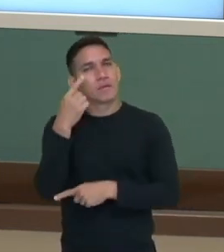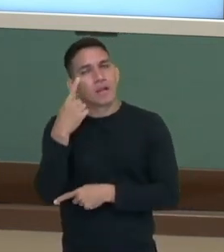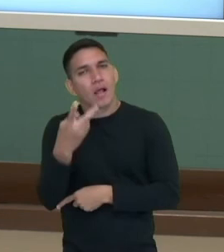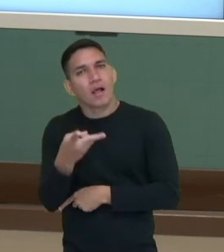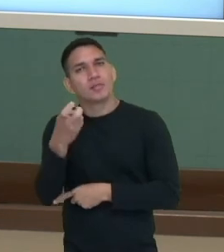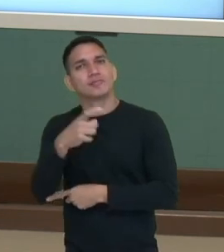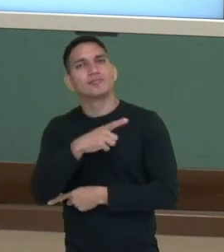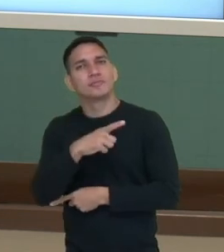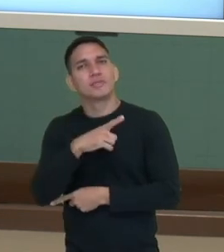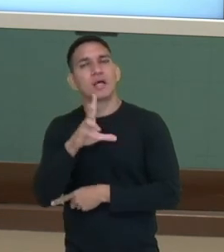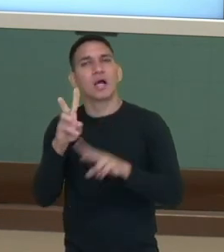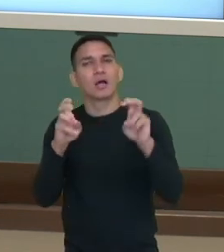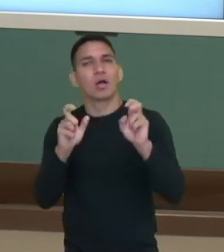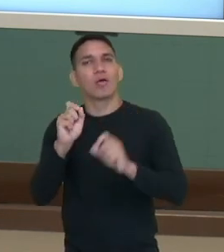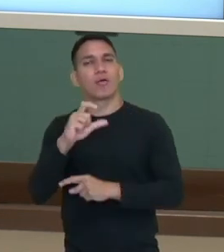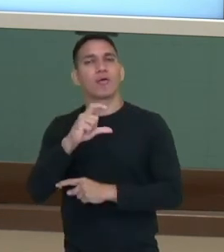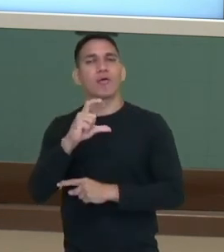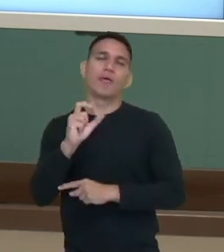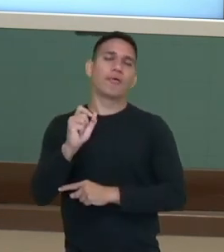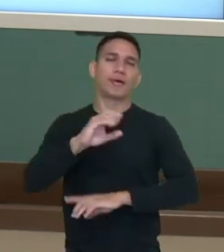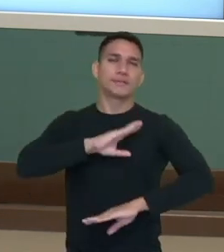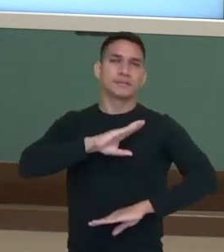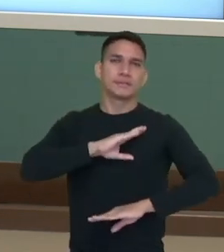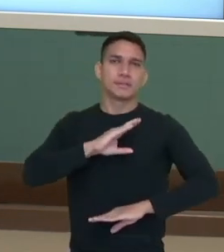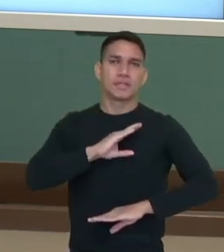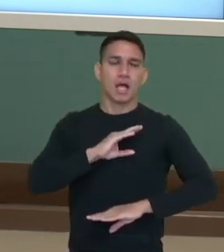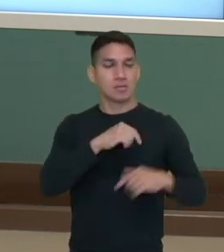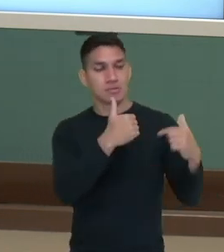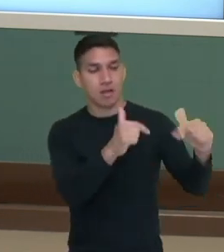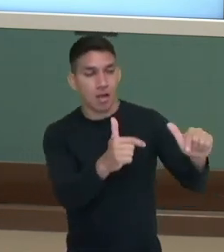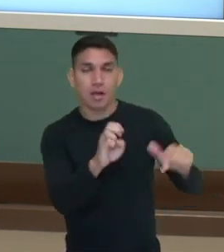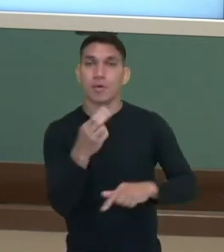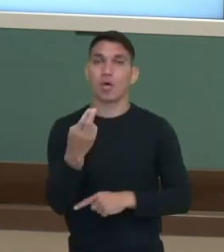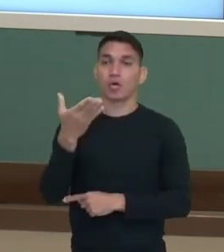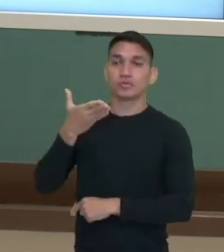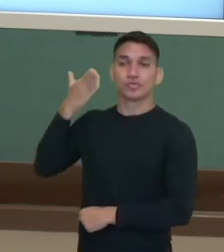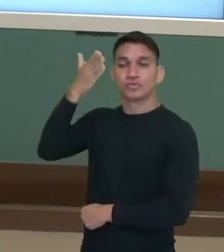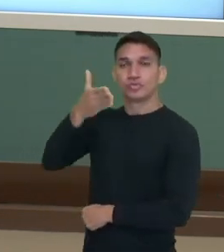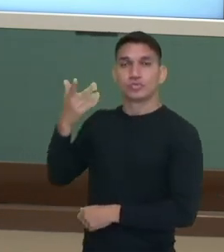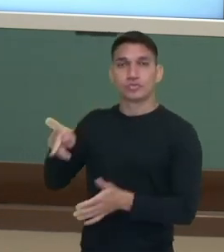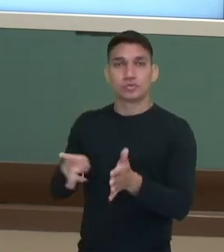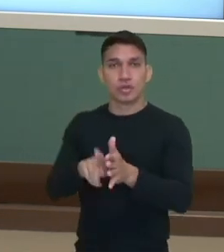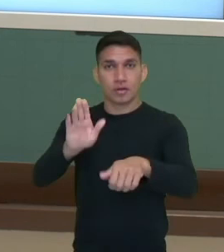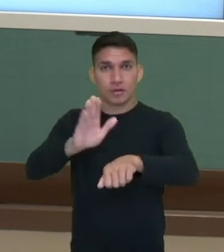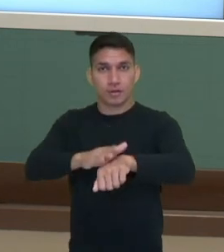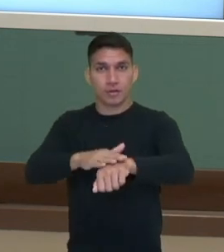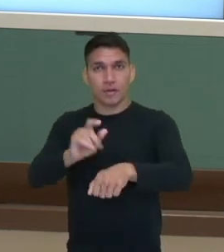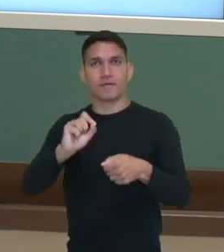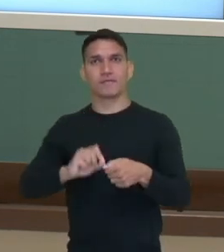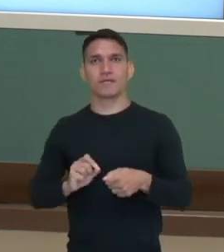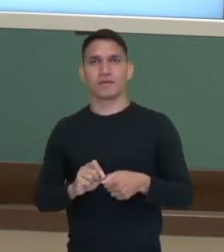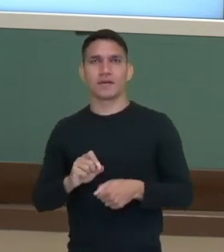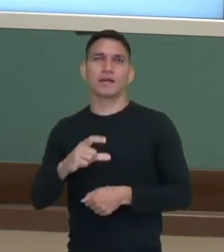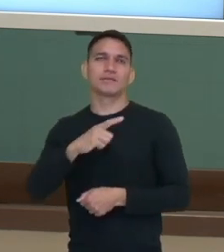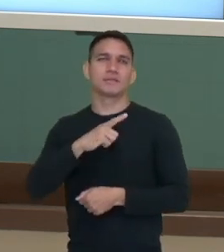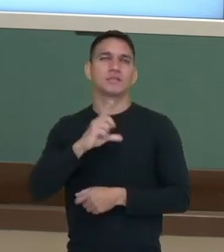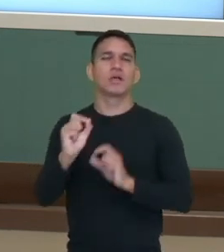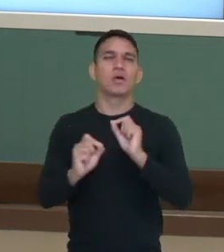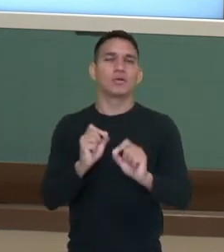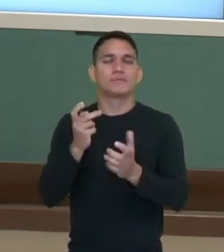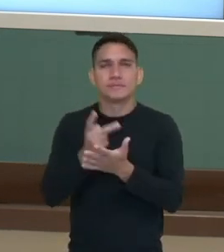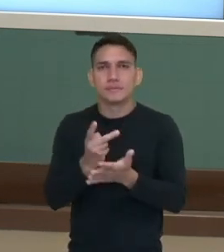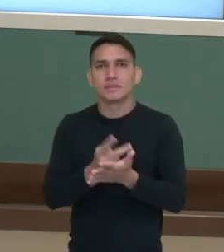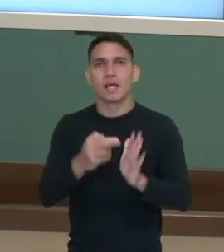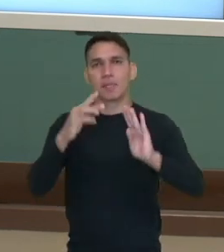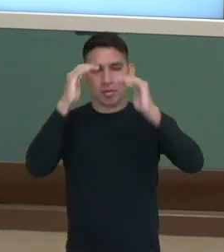algo muito formal, em uma situação de emprego ou um discurso que você está fazendo formal, você deve sempre